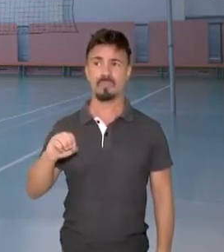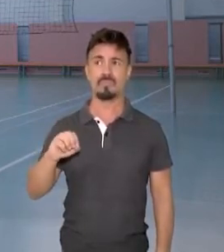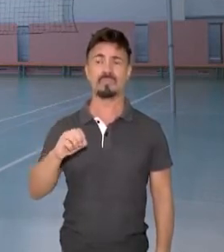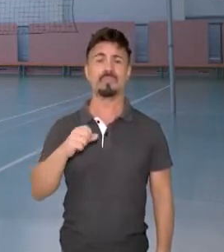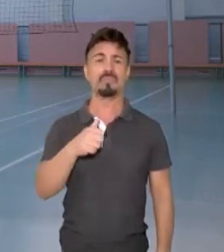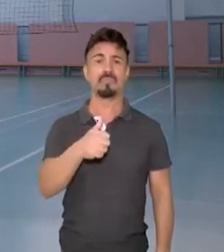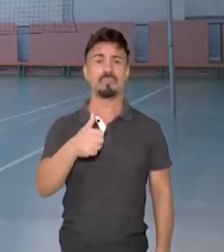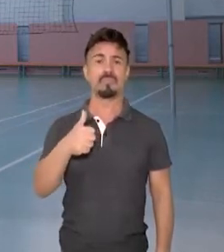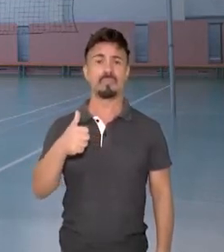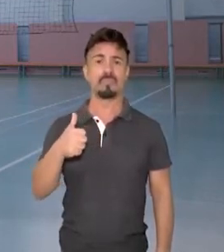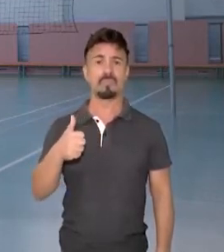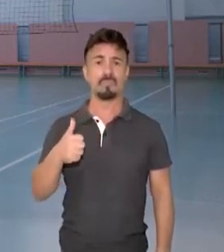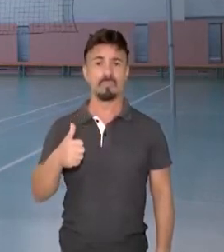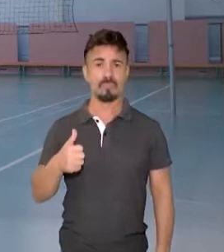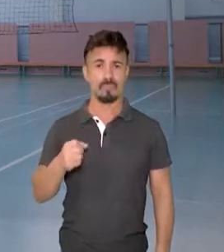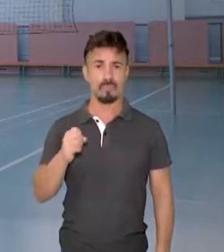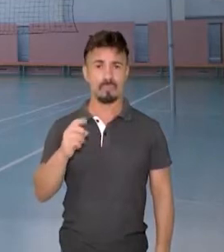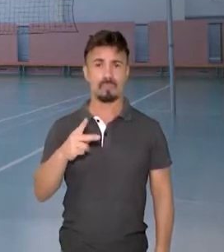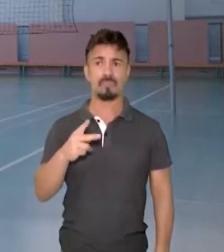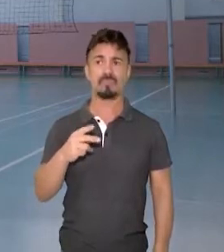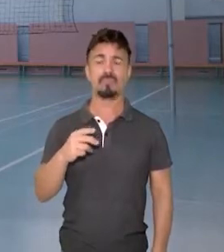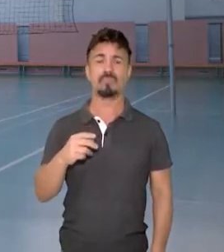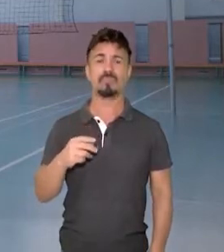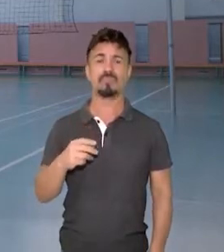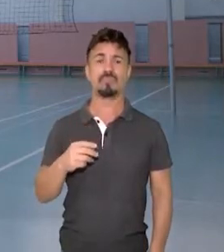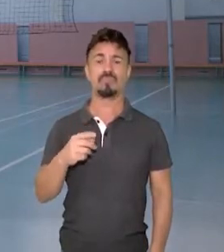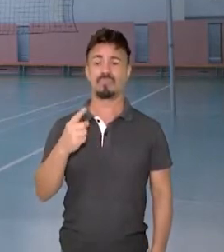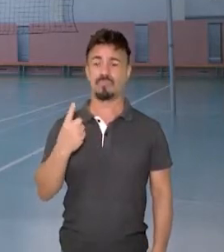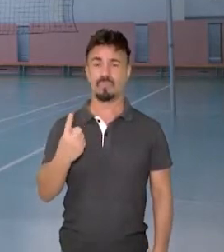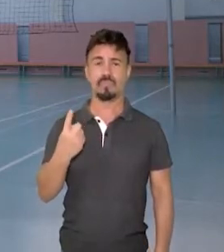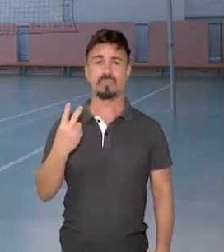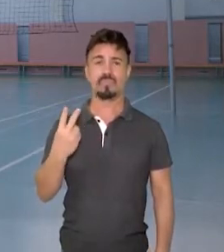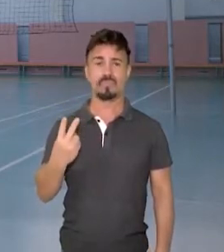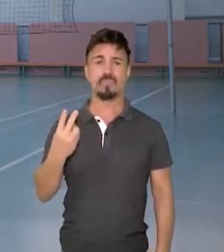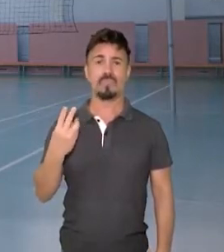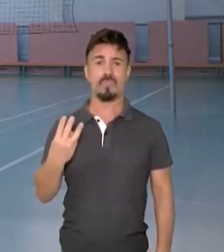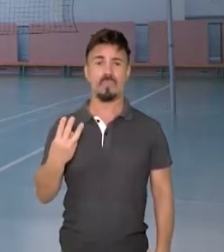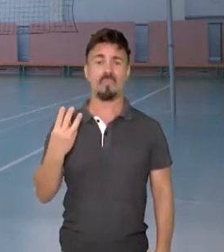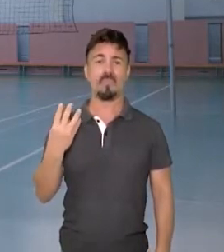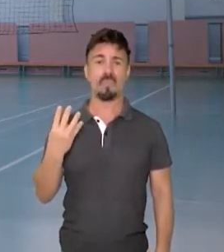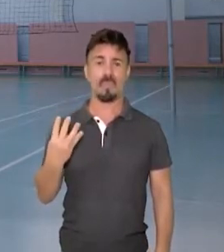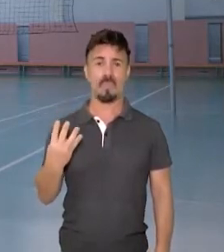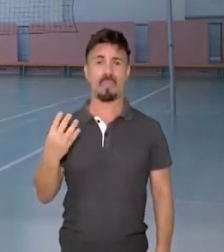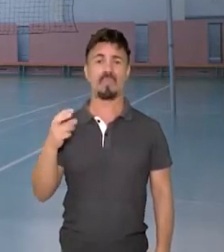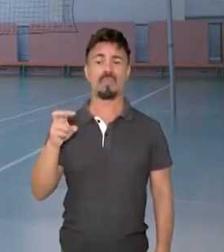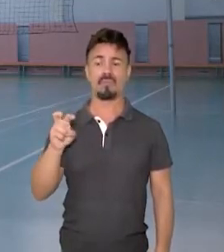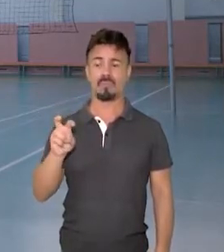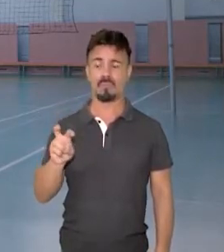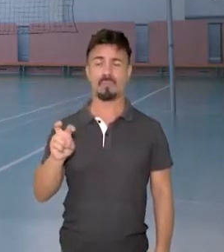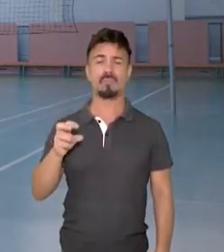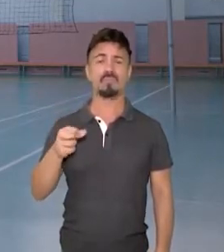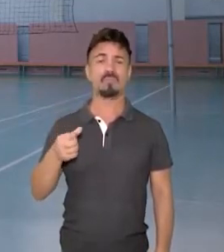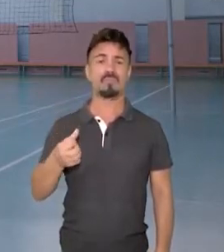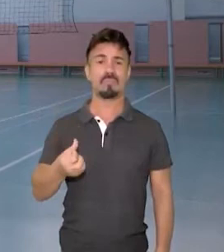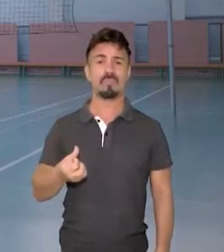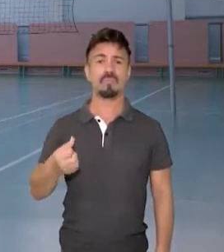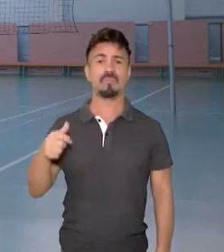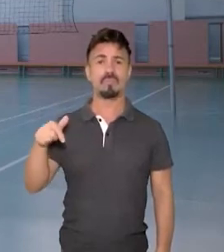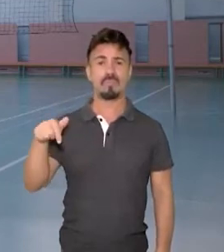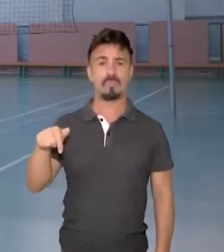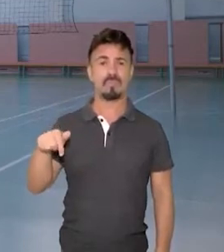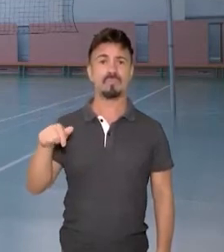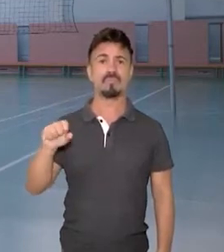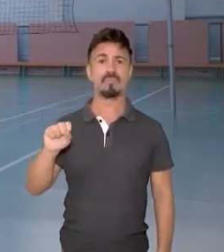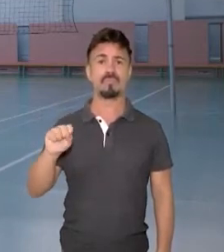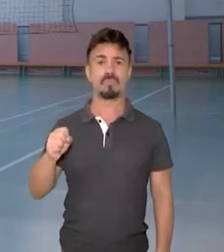10 agora na frente 1 2 3 4 5 6